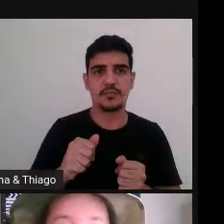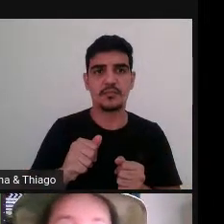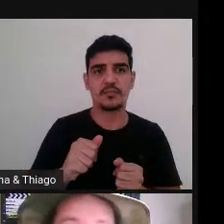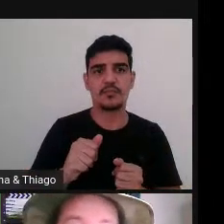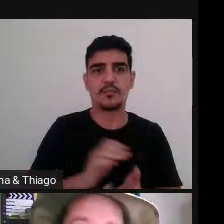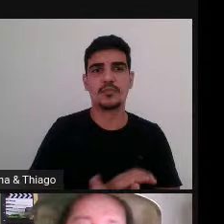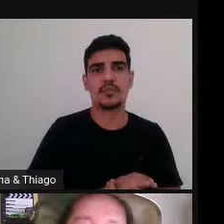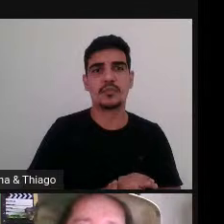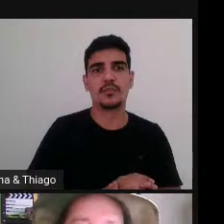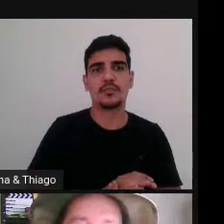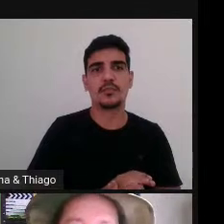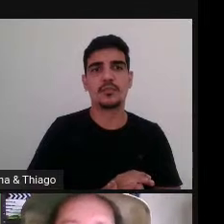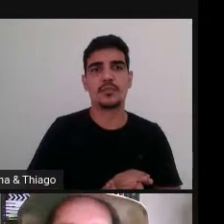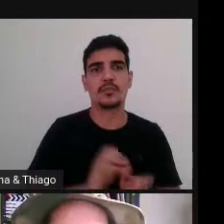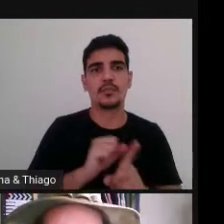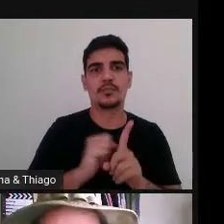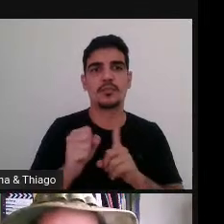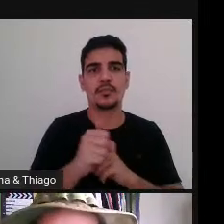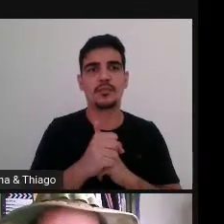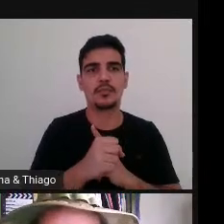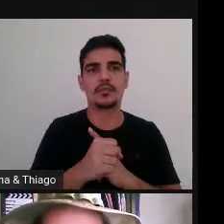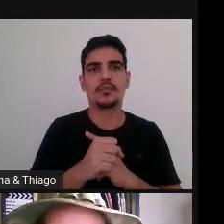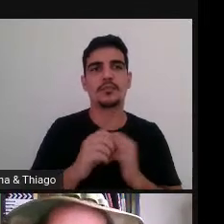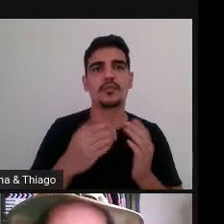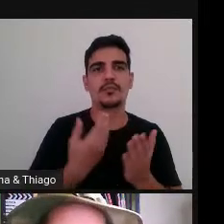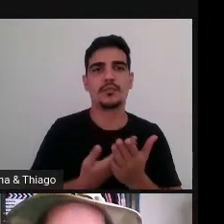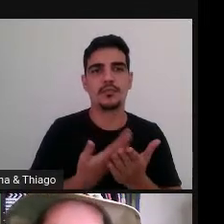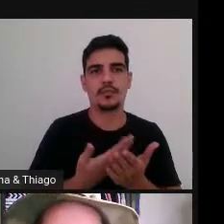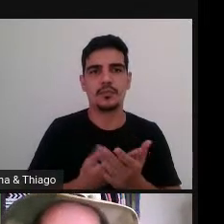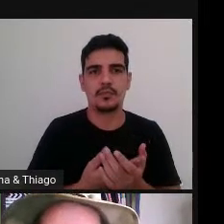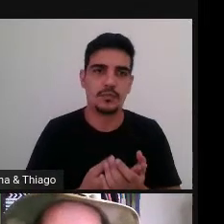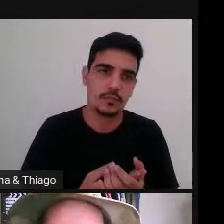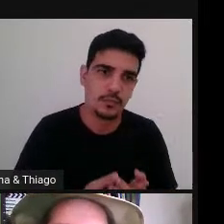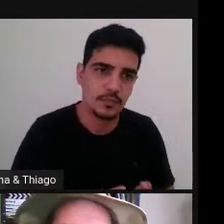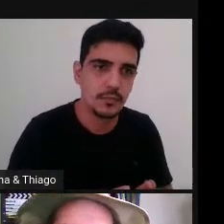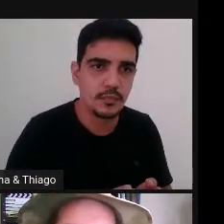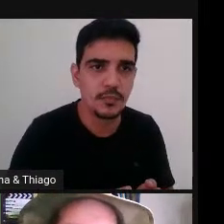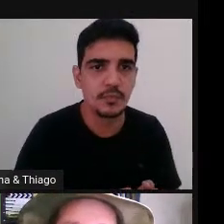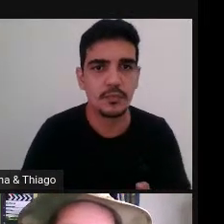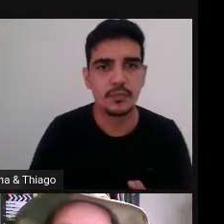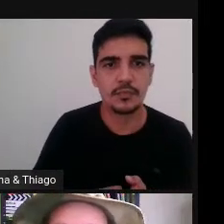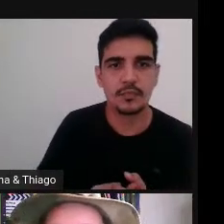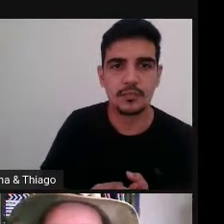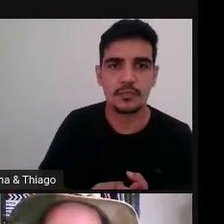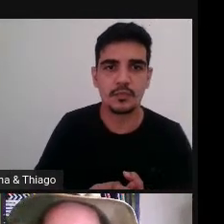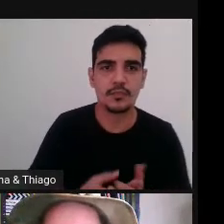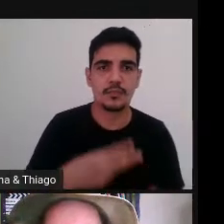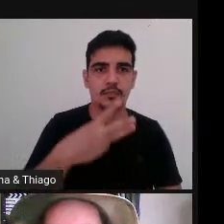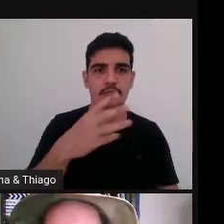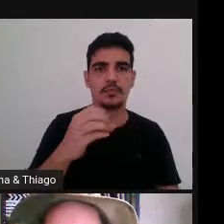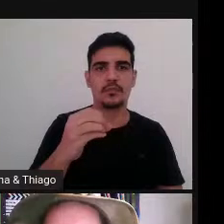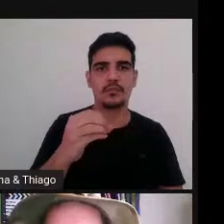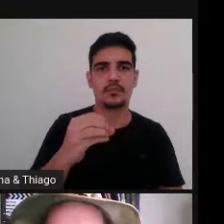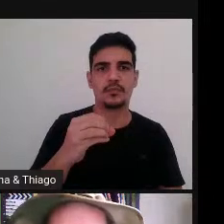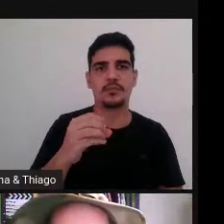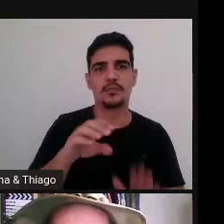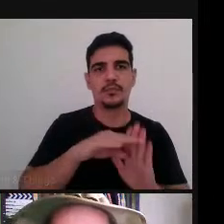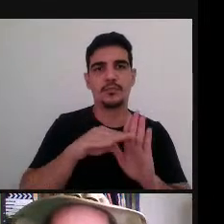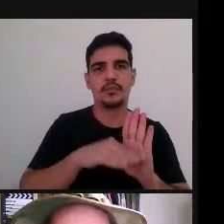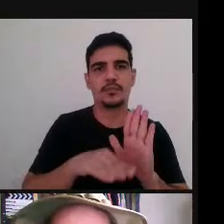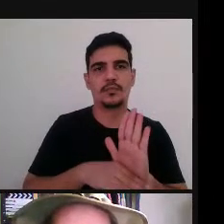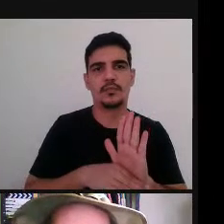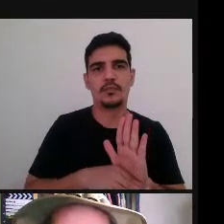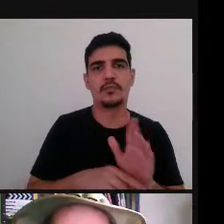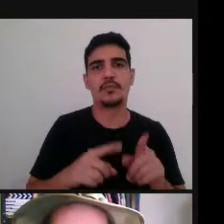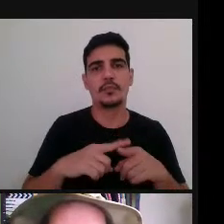Brasileira de Herpetologia, 30 espécies, né, aí de entre jararaca, cascavel, pico de jaca só tem uma, cascavel só tem uma,